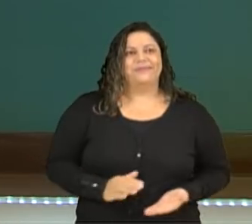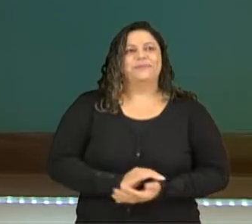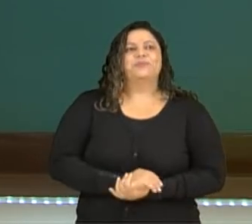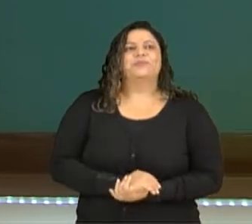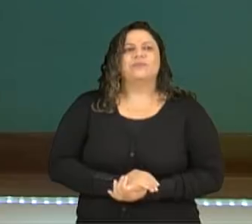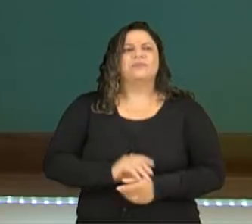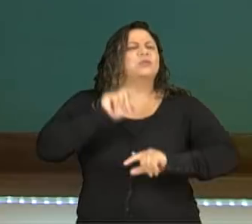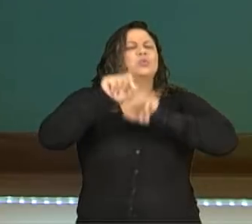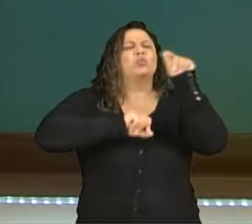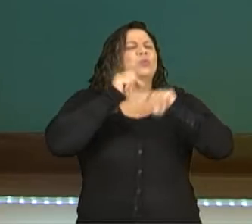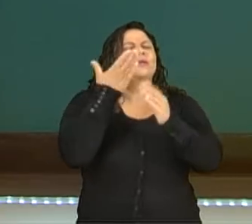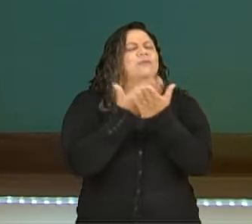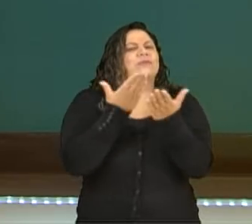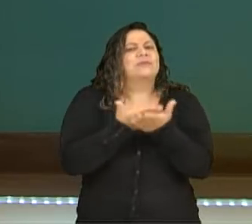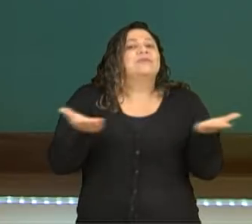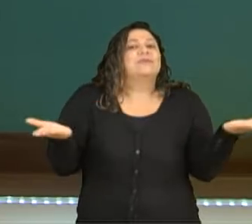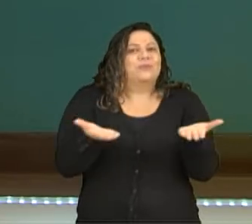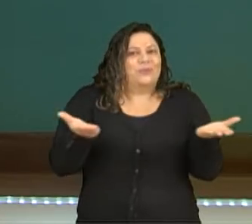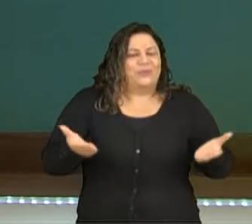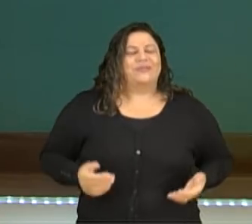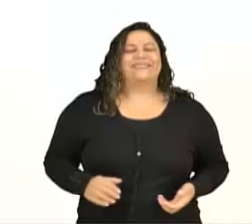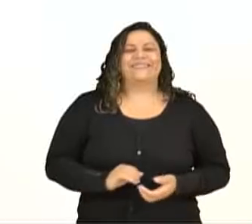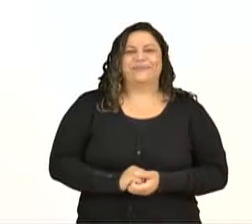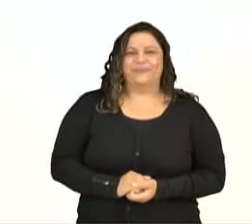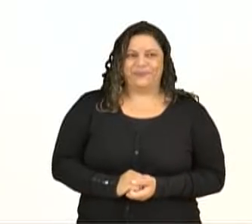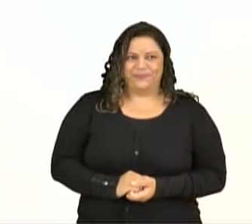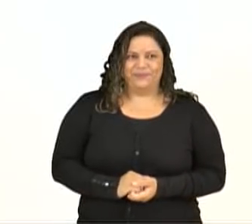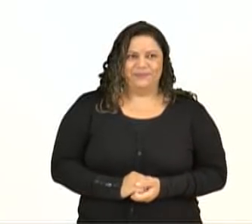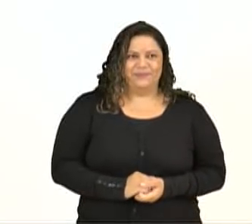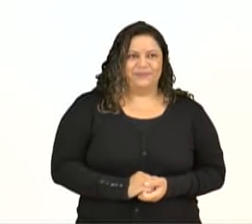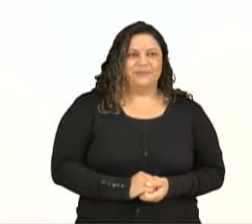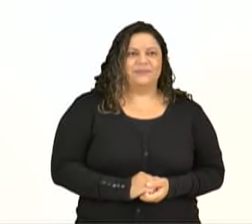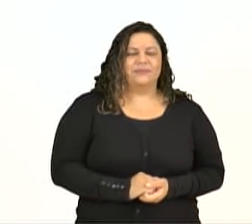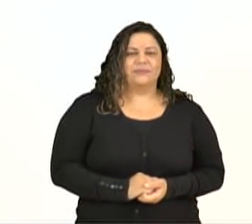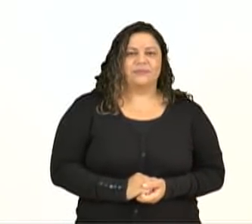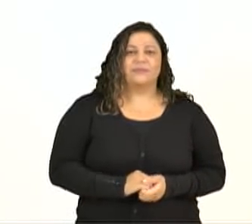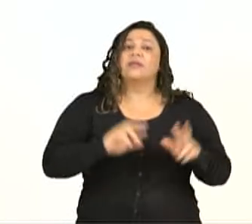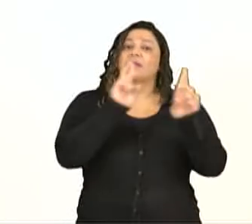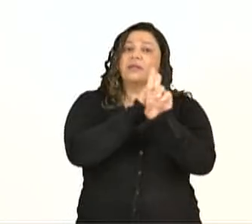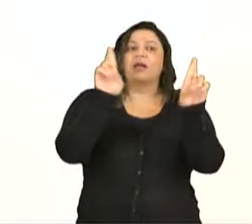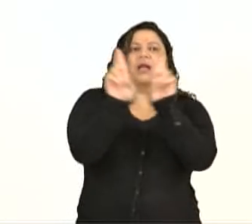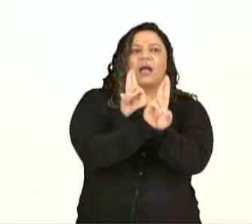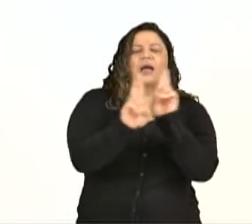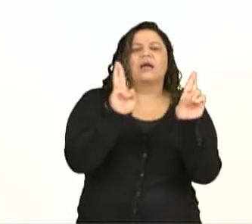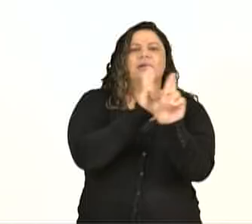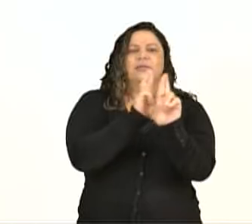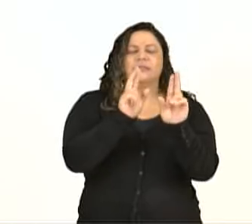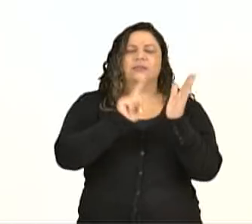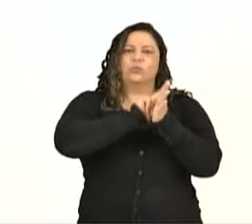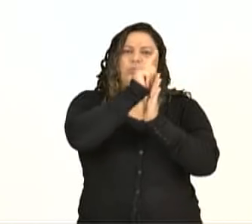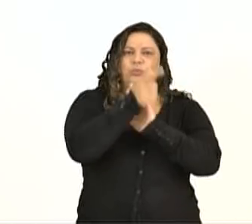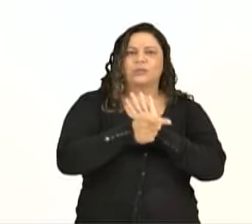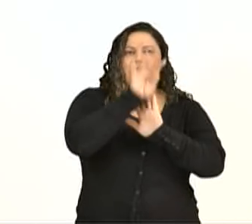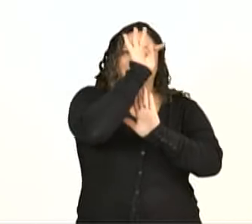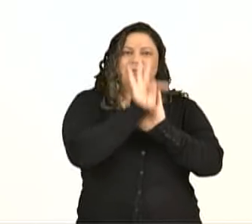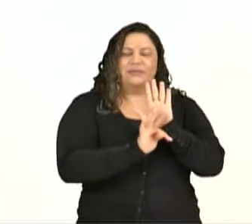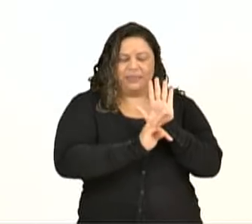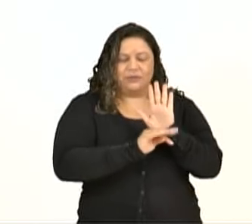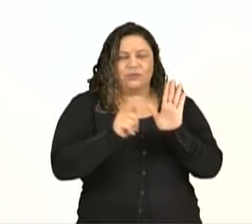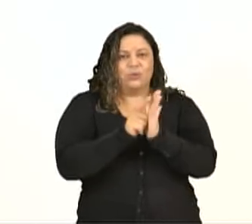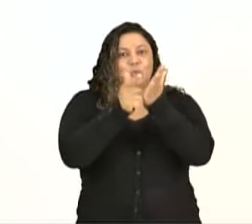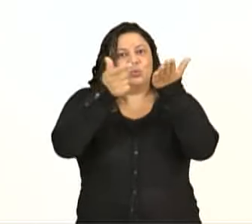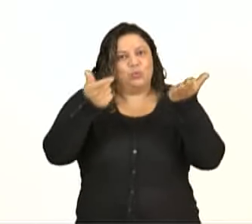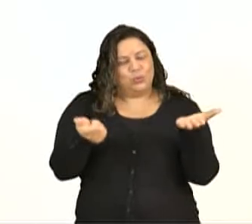Então, o que foi estudado na aula de hoje? Então, estabelecemos relação entre os gêneros textuais